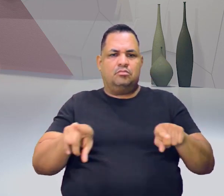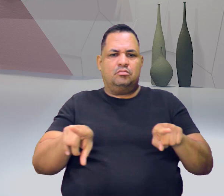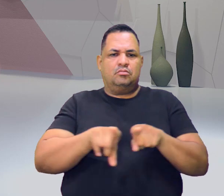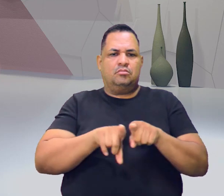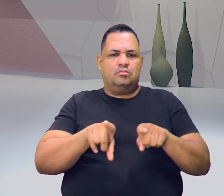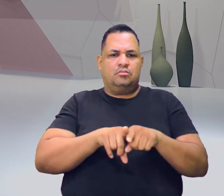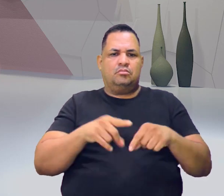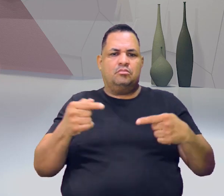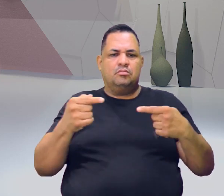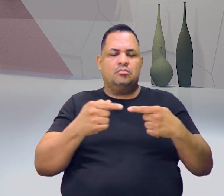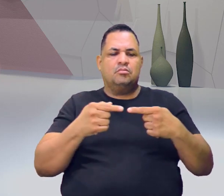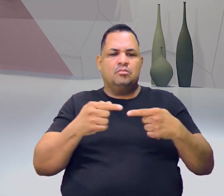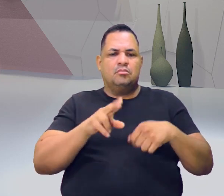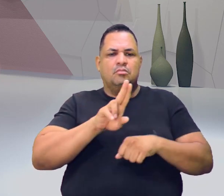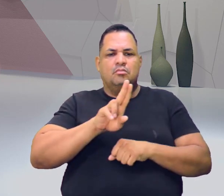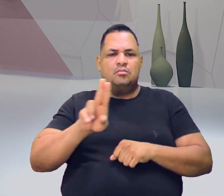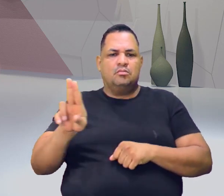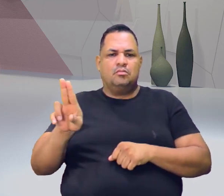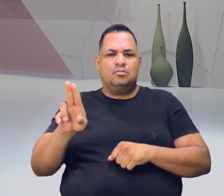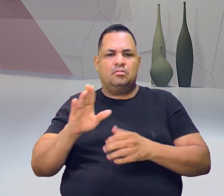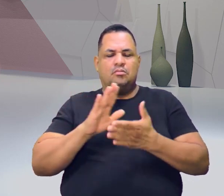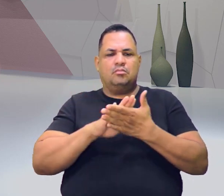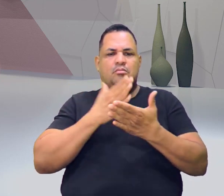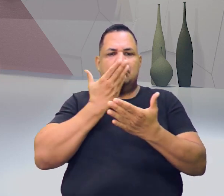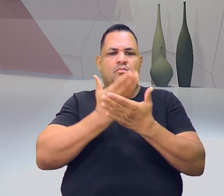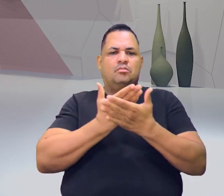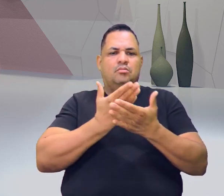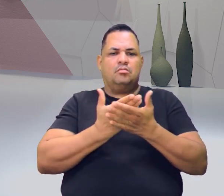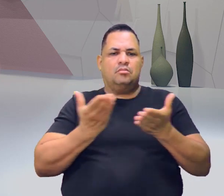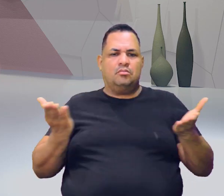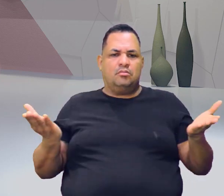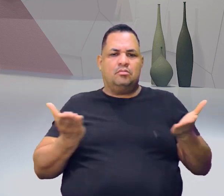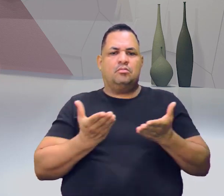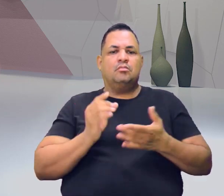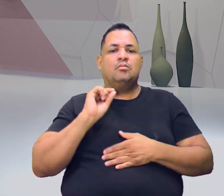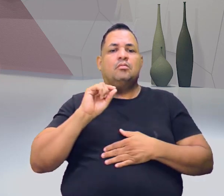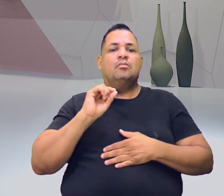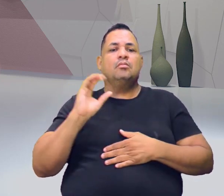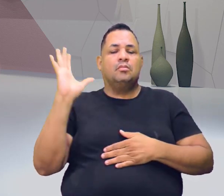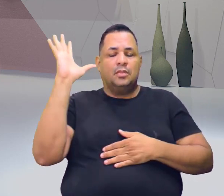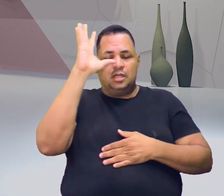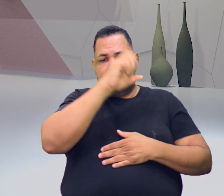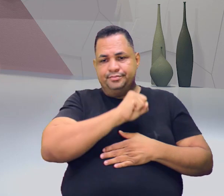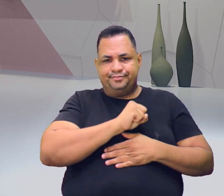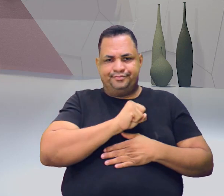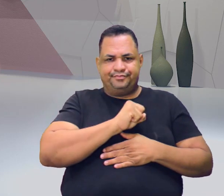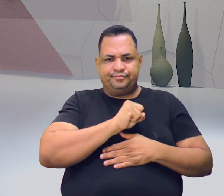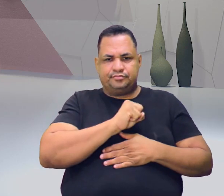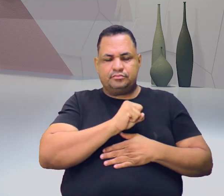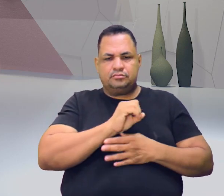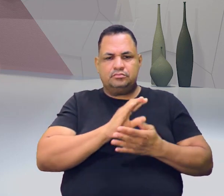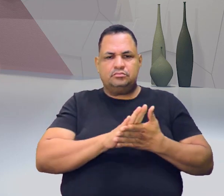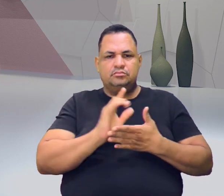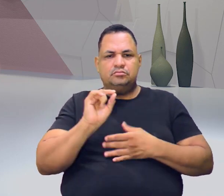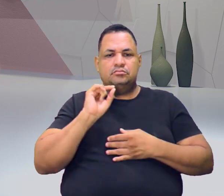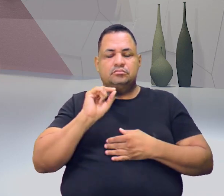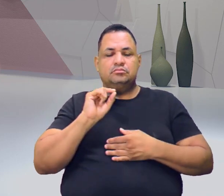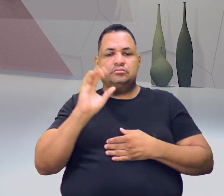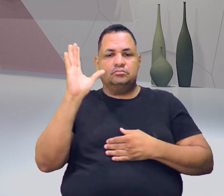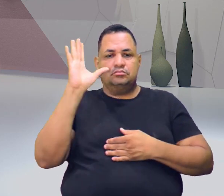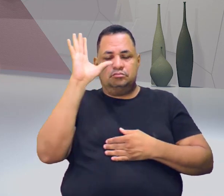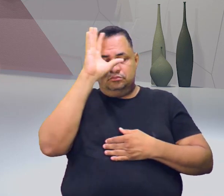a concordância nominal. Na aula de hoje, o que você aprendeu? Você aprendeu